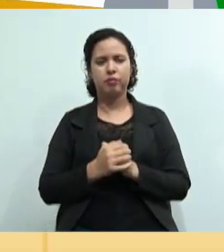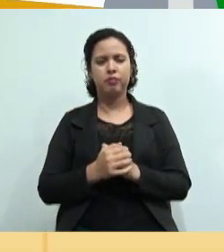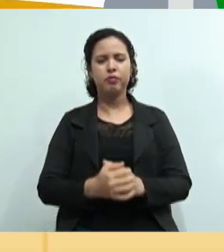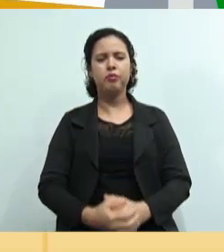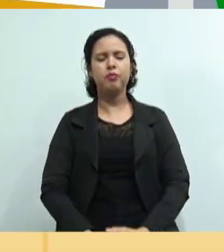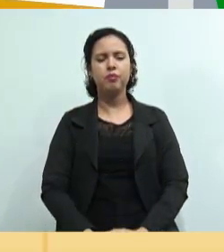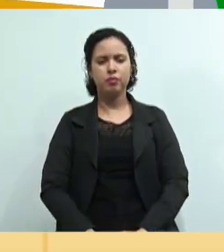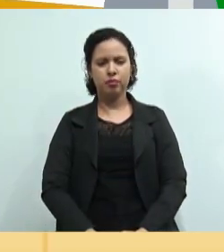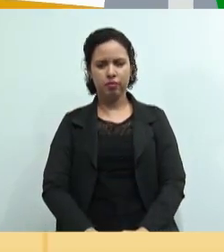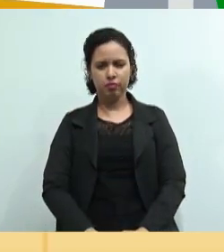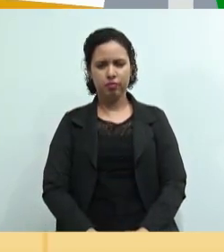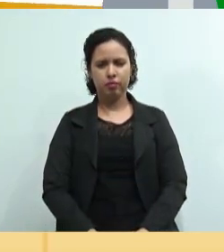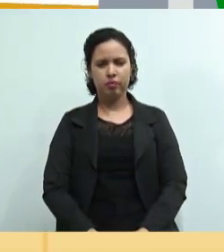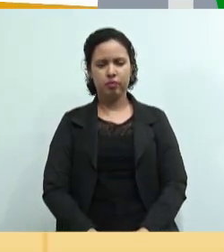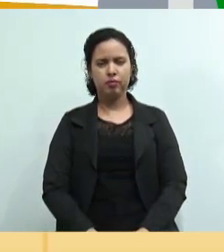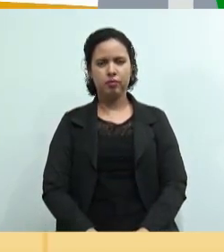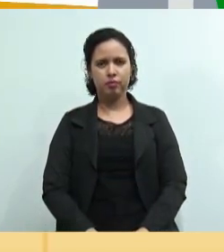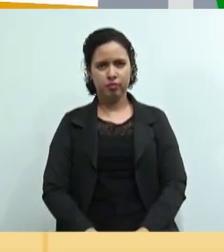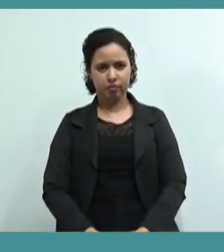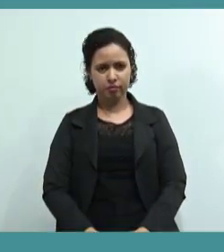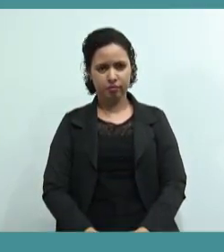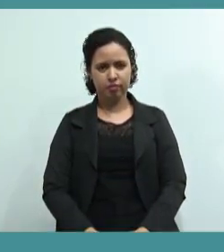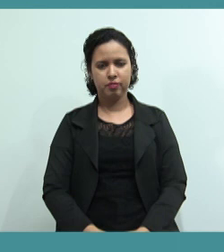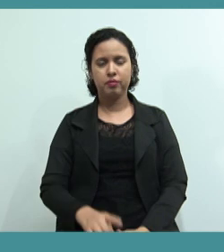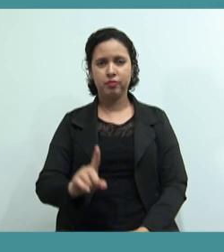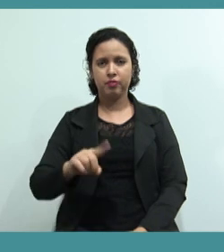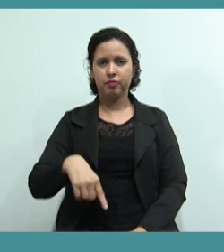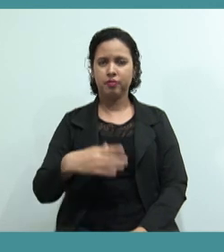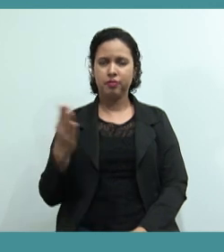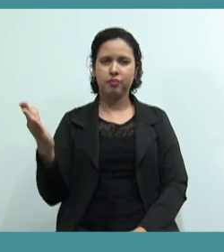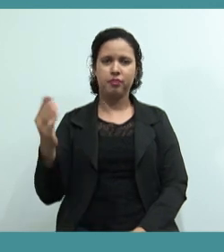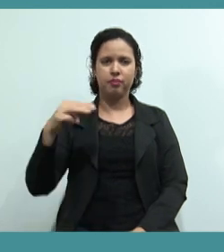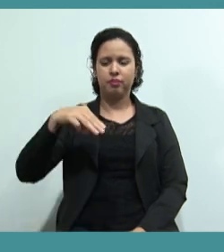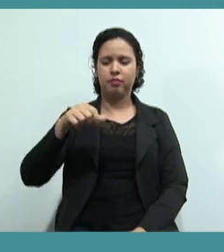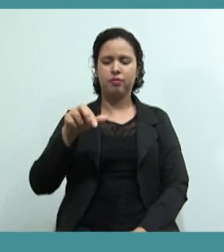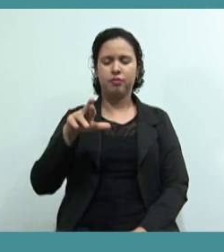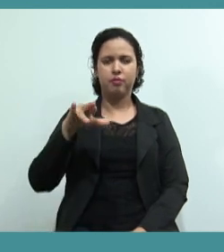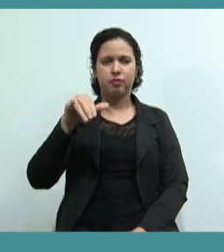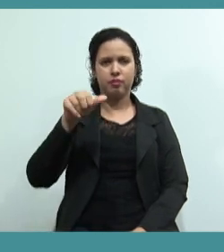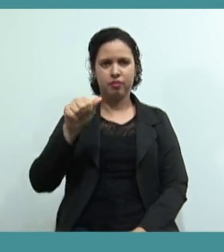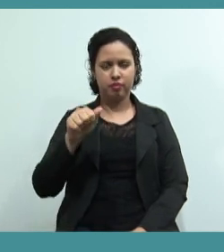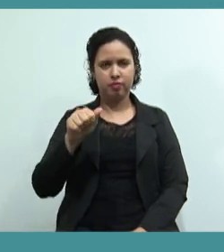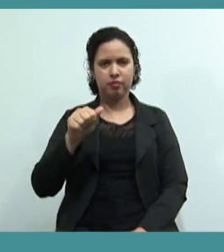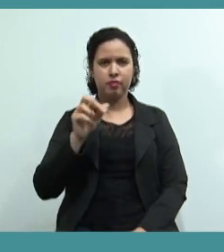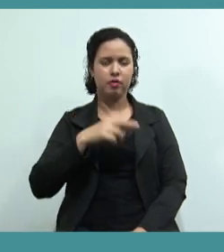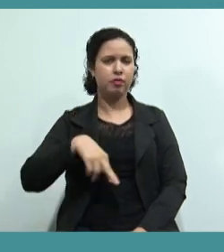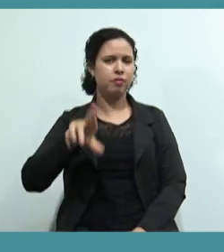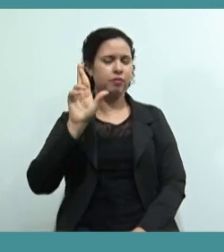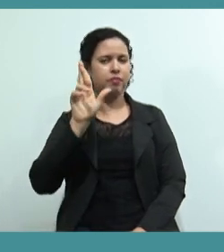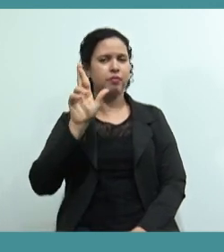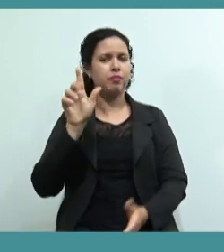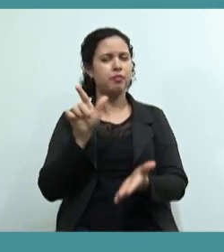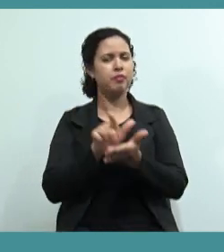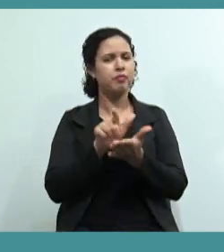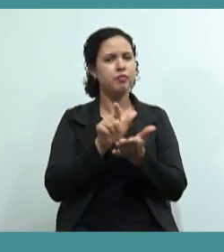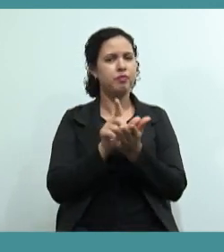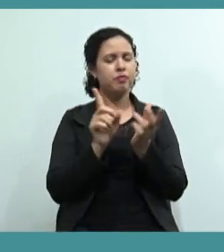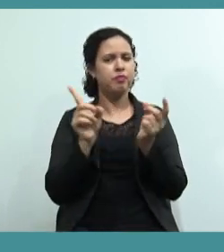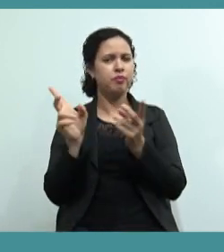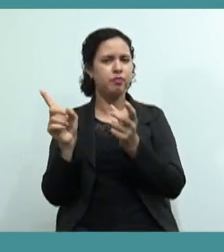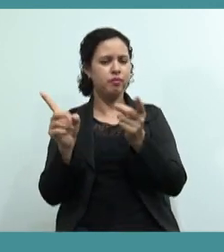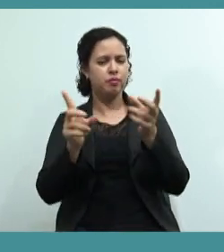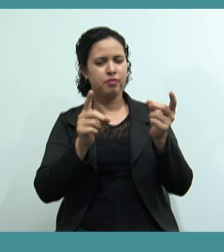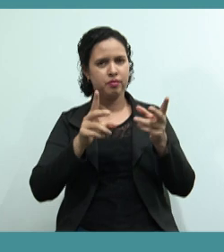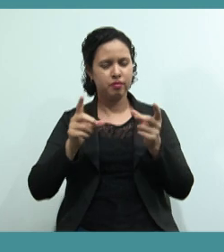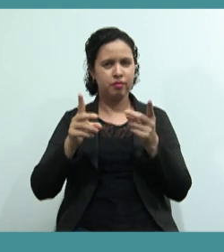Olá, pessoal! Essa é a Maria. Ela é dona de uma papelaria e precisa de uma solução para elaborar o inventário